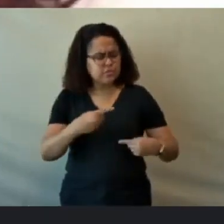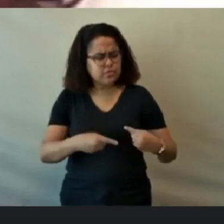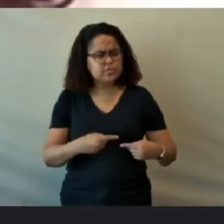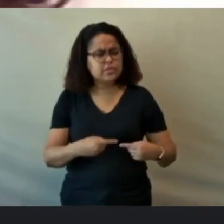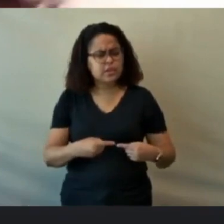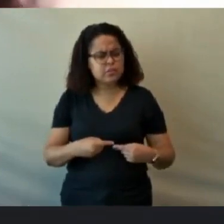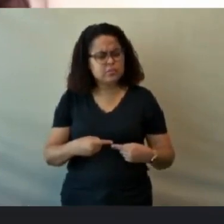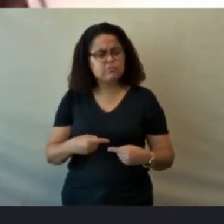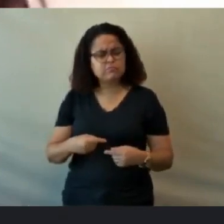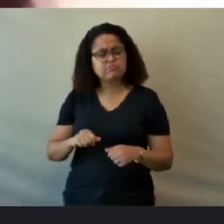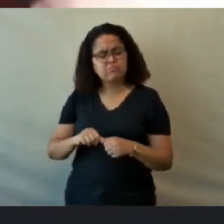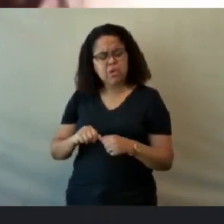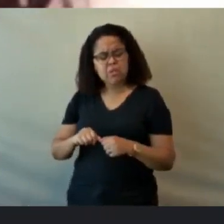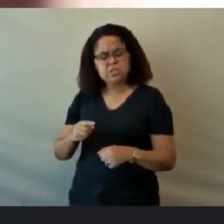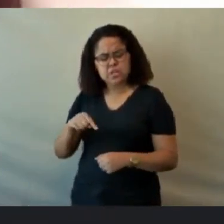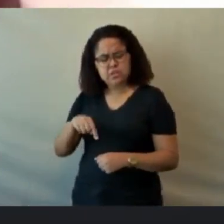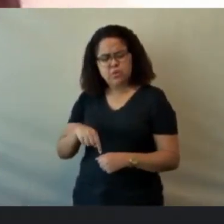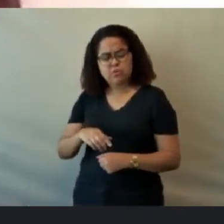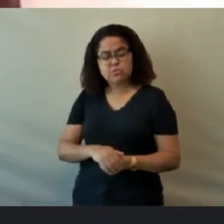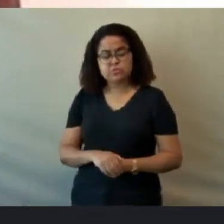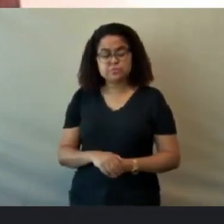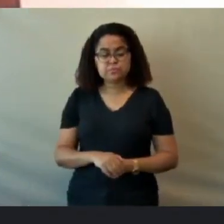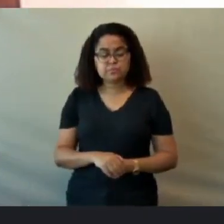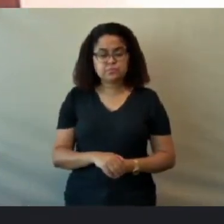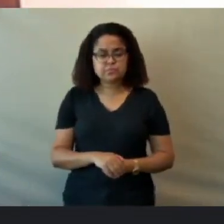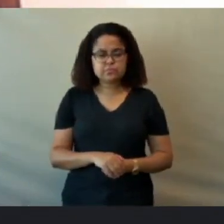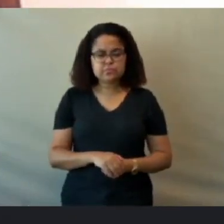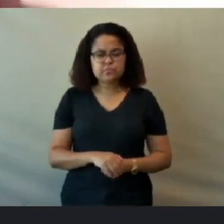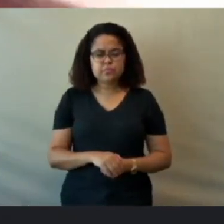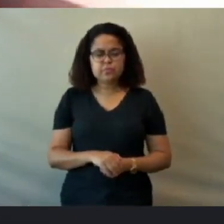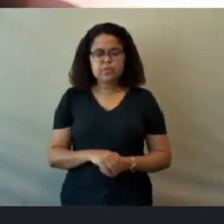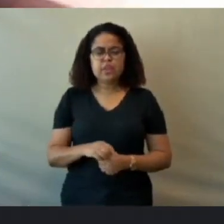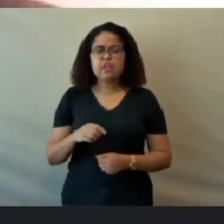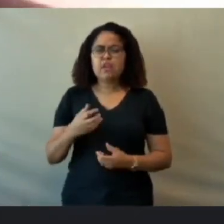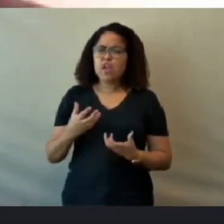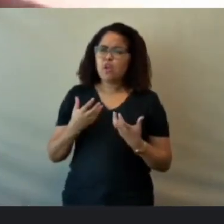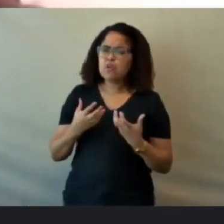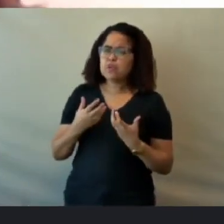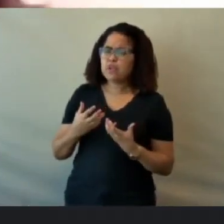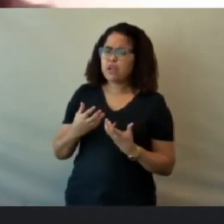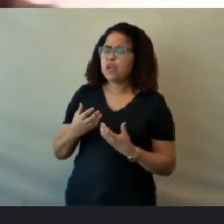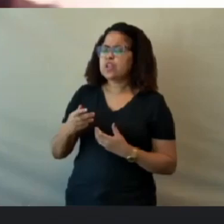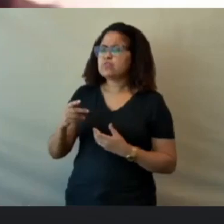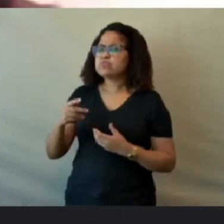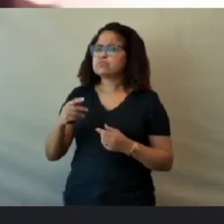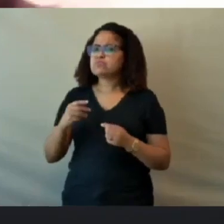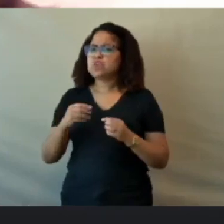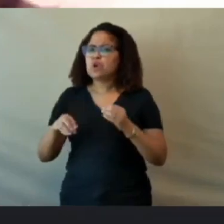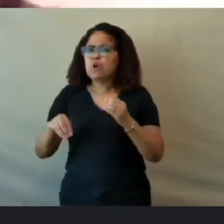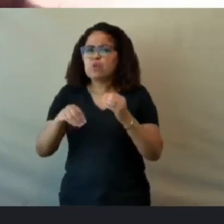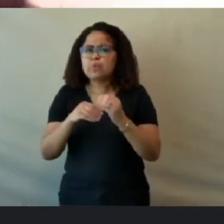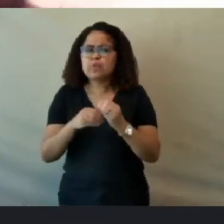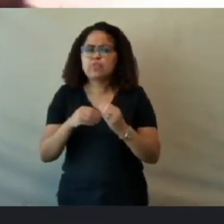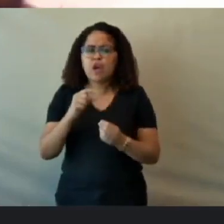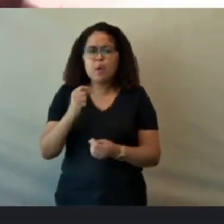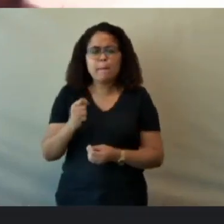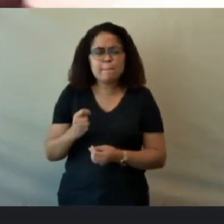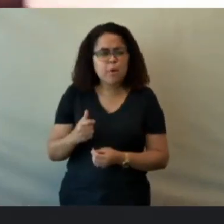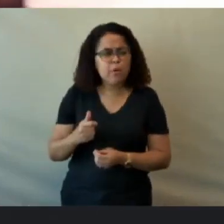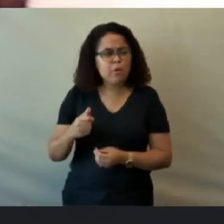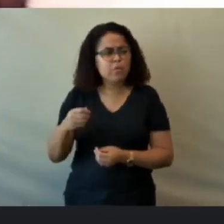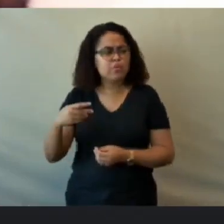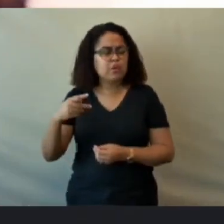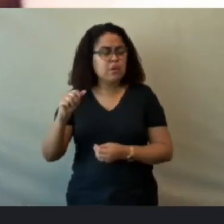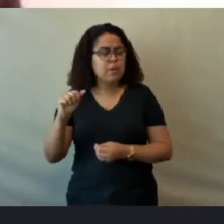Quero seguir um pouquinho no que a Patrícia estava compartilhando, do trabalho que a política de assistência social